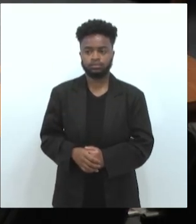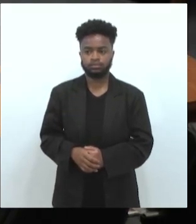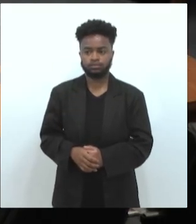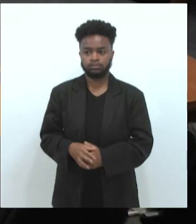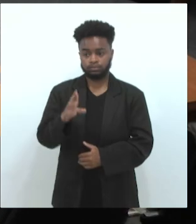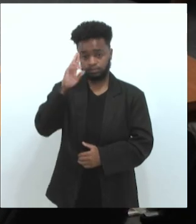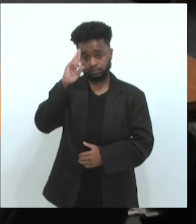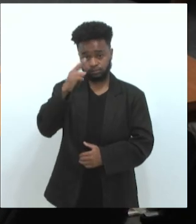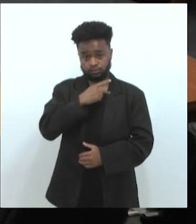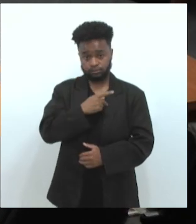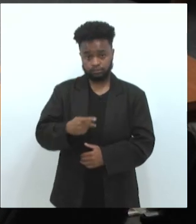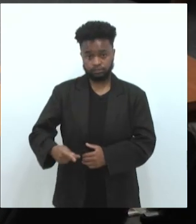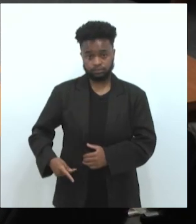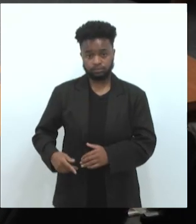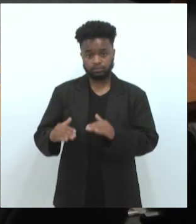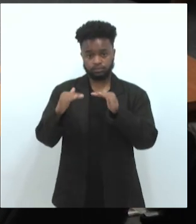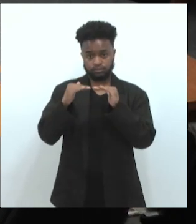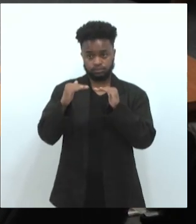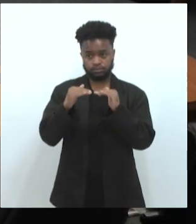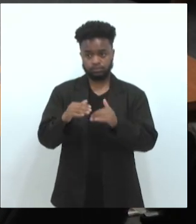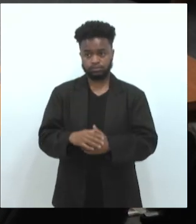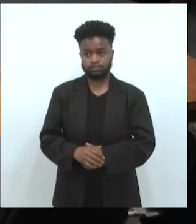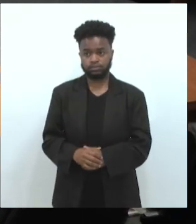Senhora presidenta, favorável.